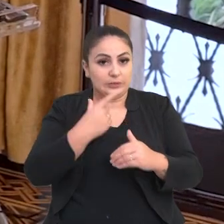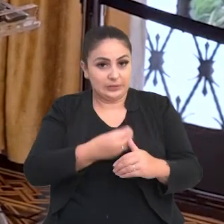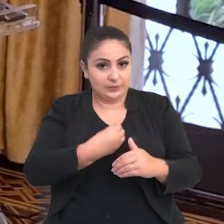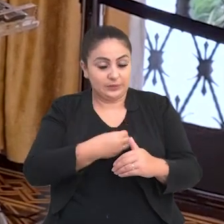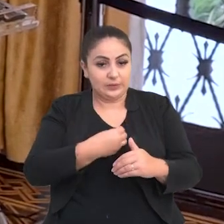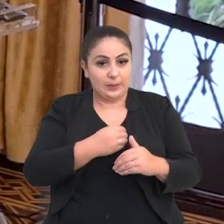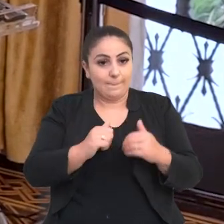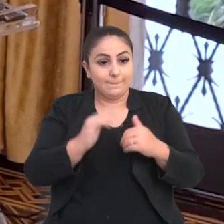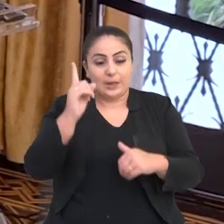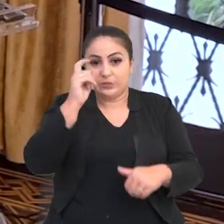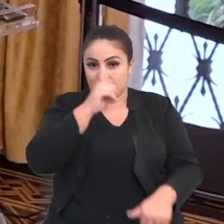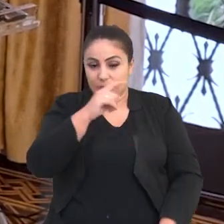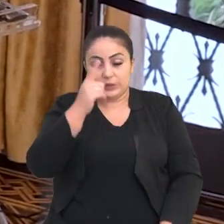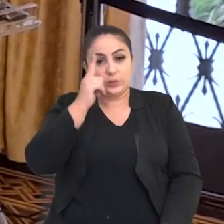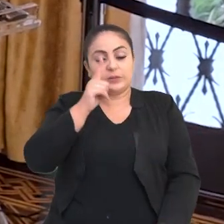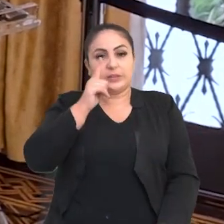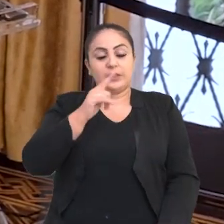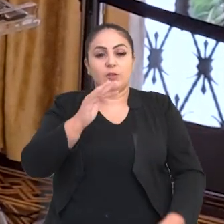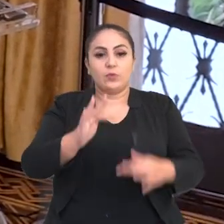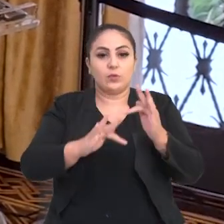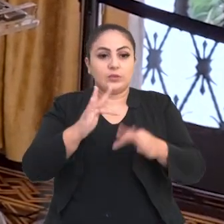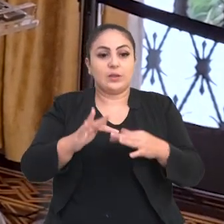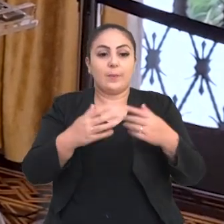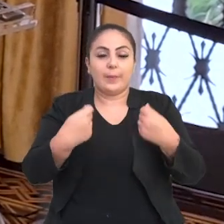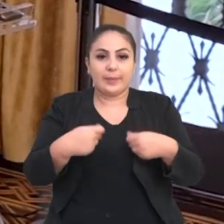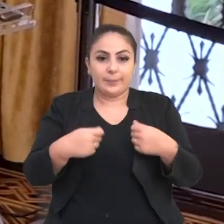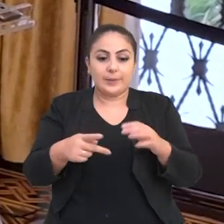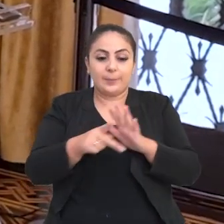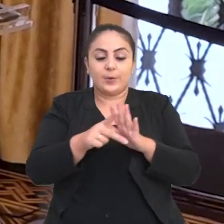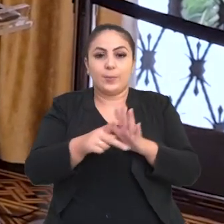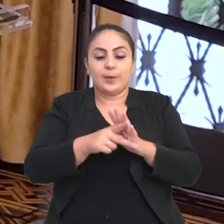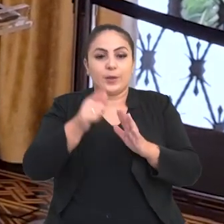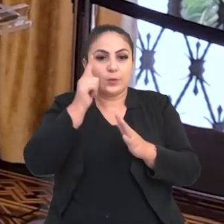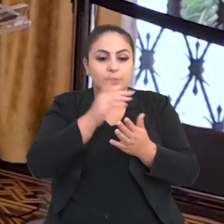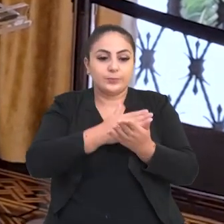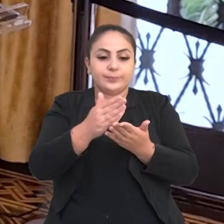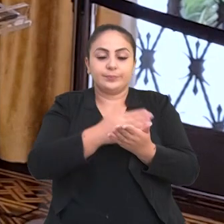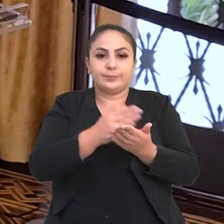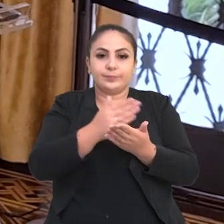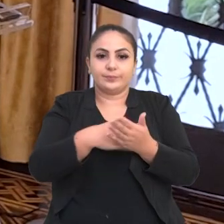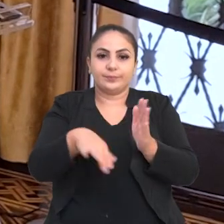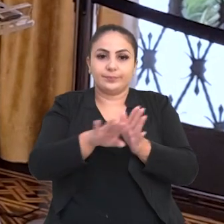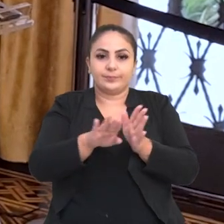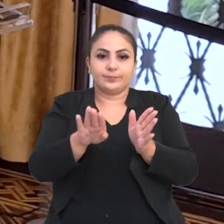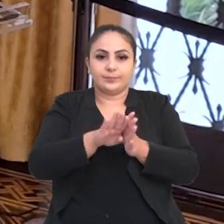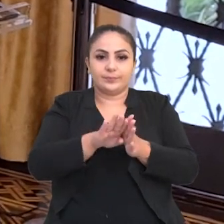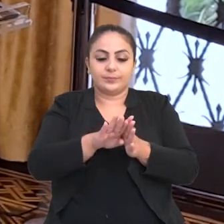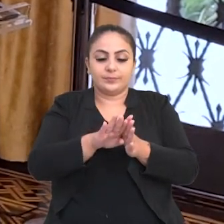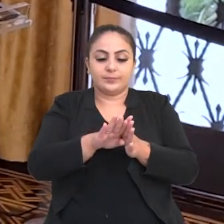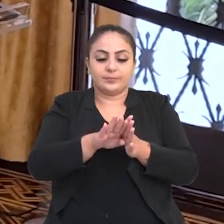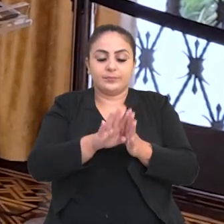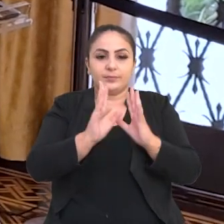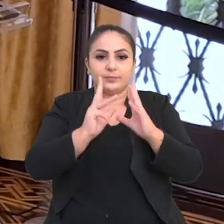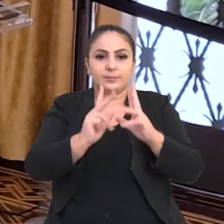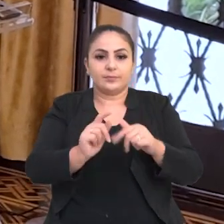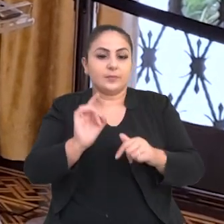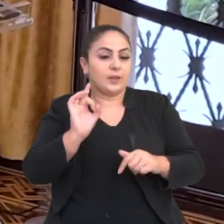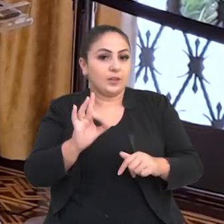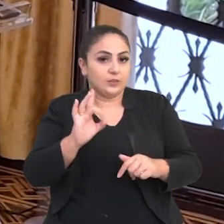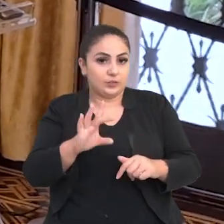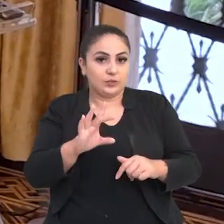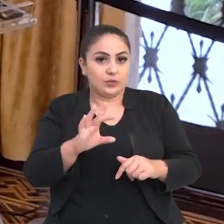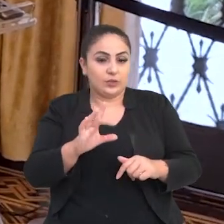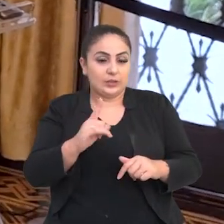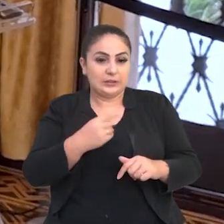que enfrentarão logo mais dificuldades em função da superdemanda que começa a chegar aos seus hospitais. Então, reforço,